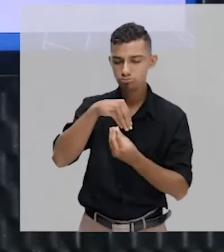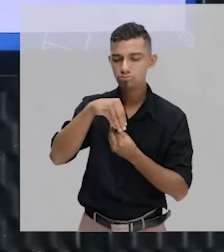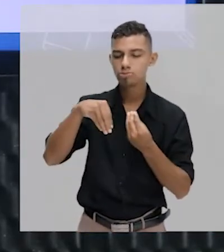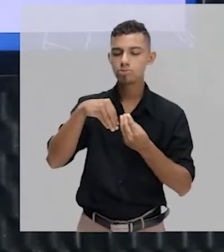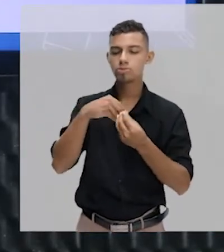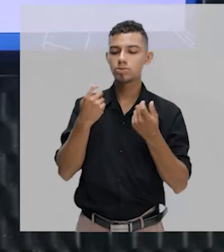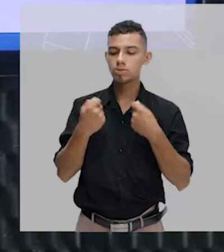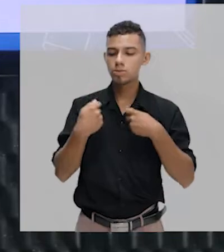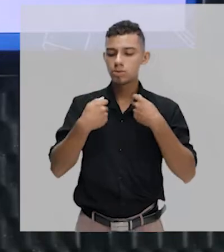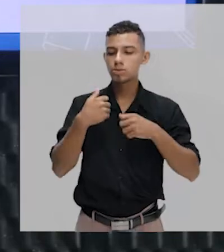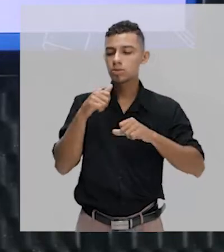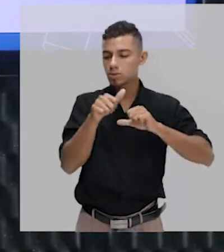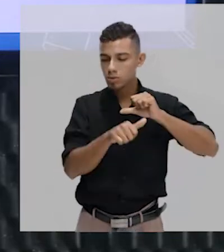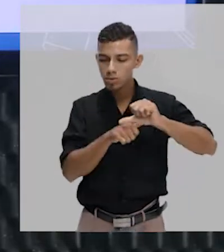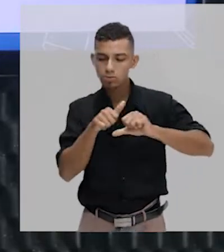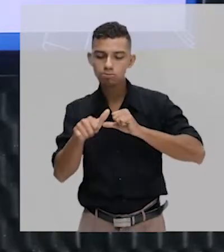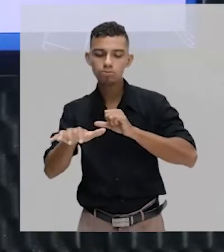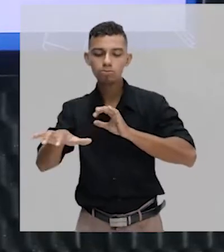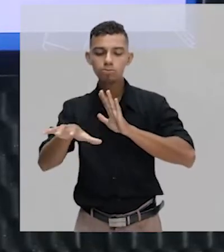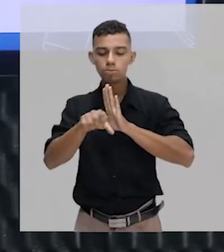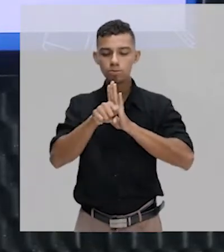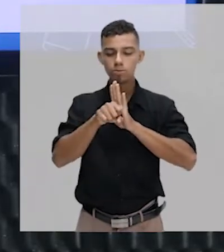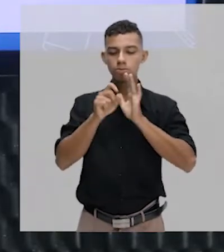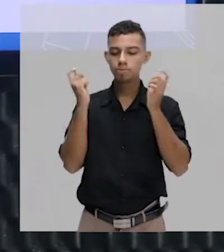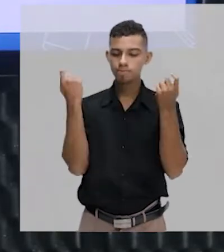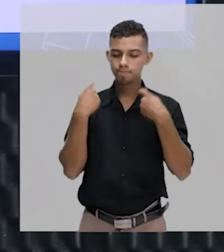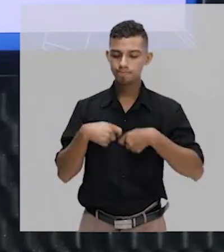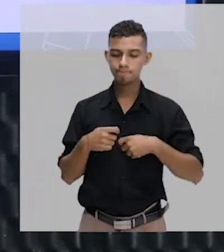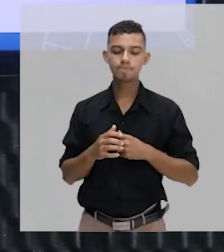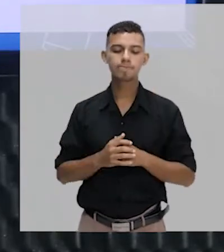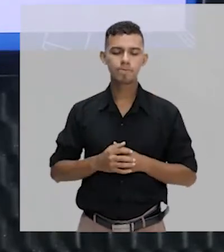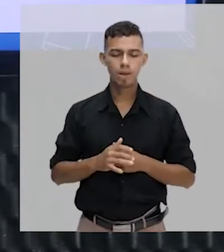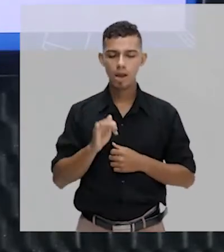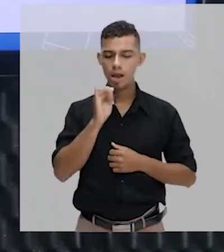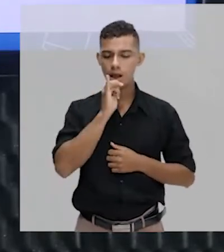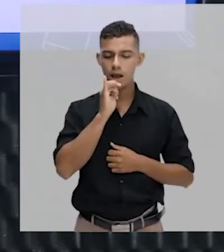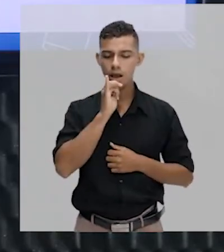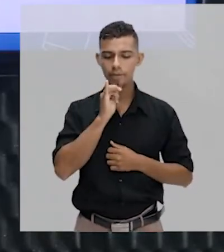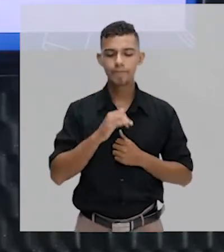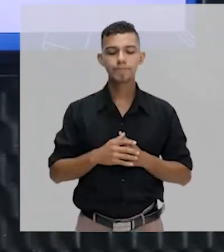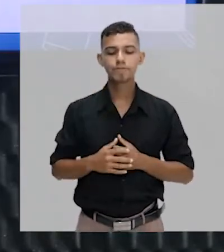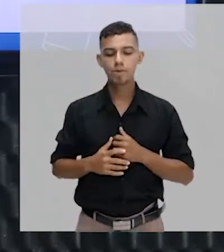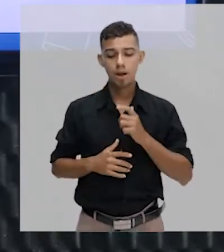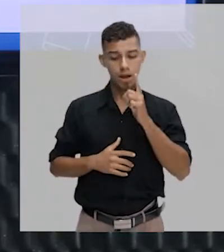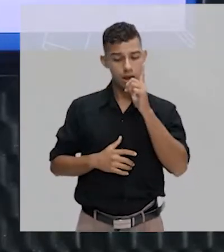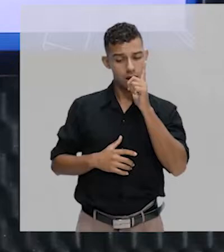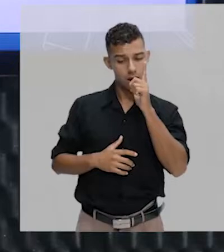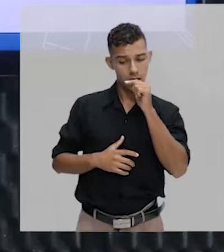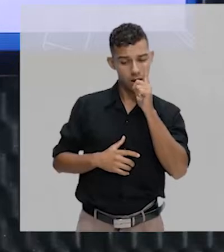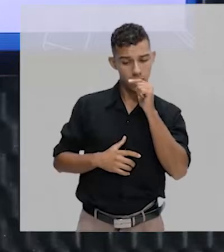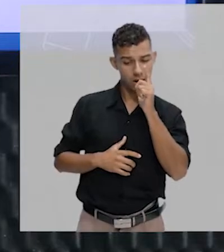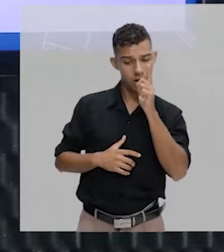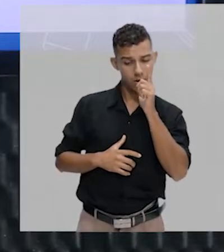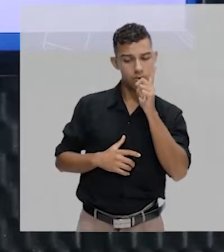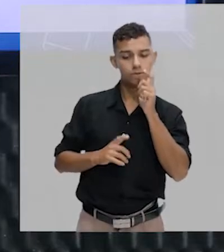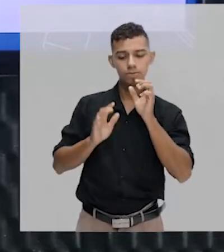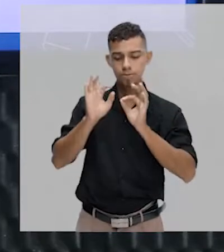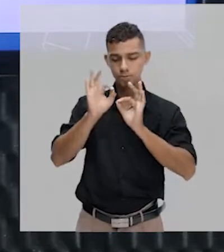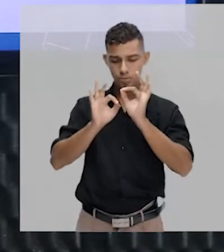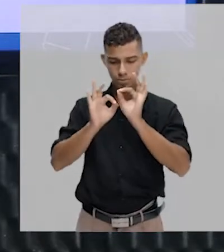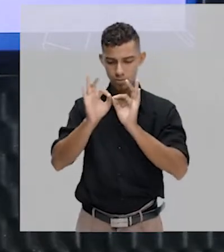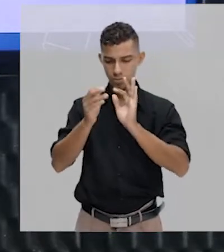seu processo de obtenção. Então, por exemplo, a água ela sofre uma